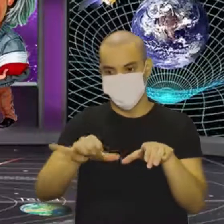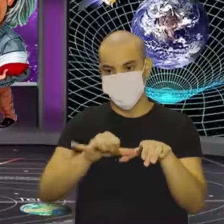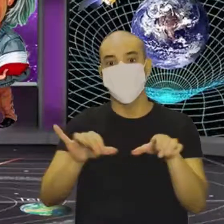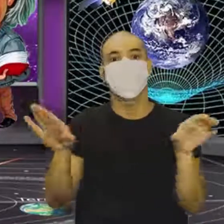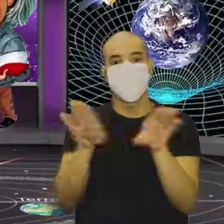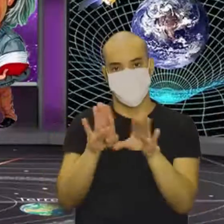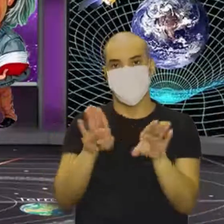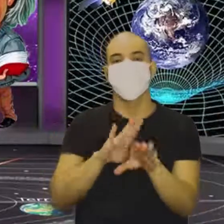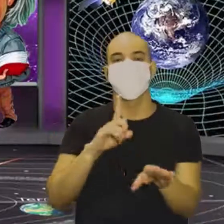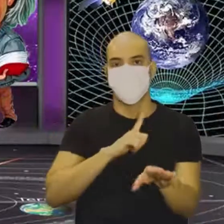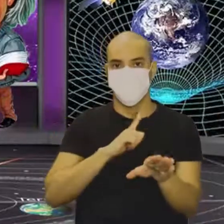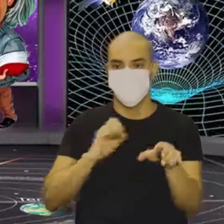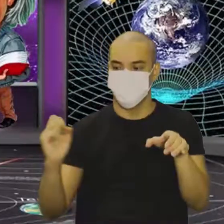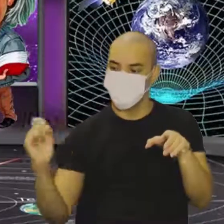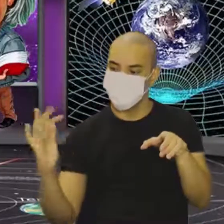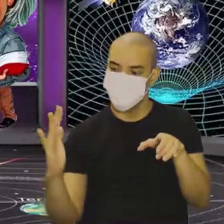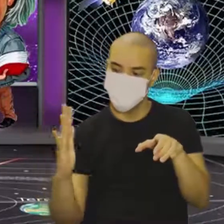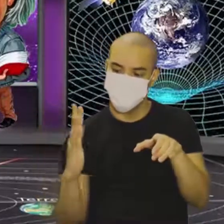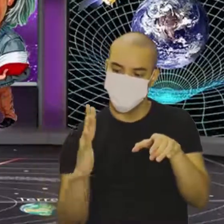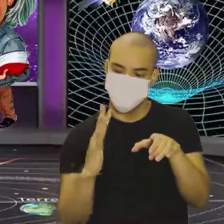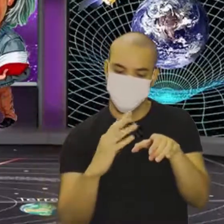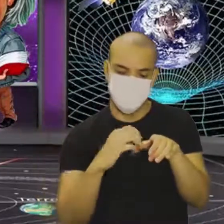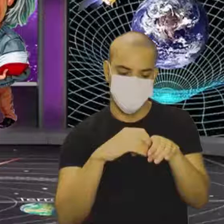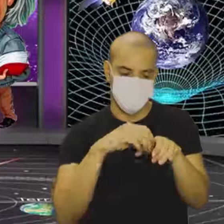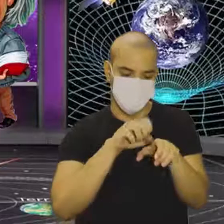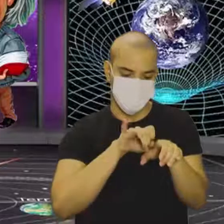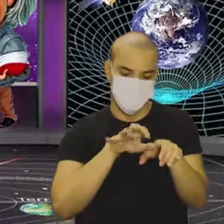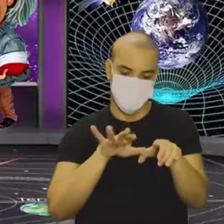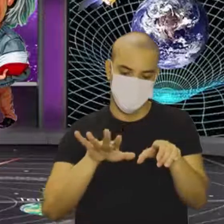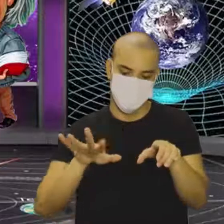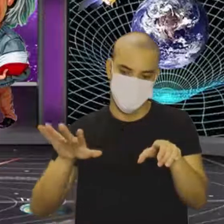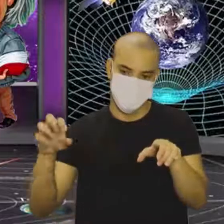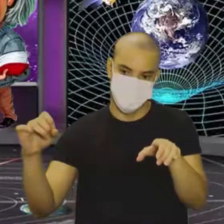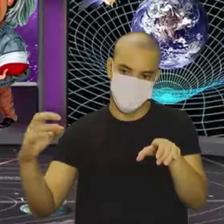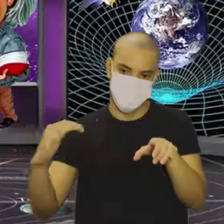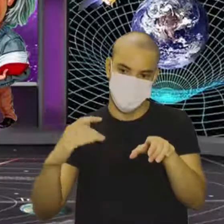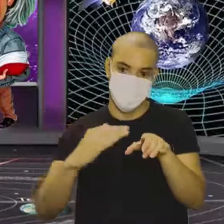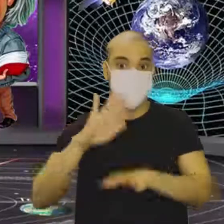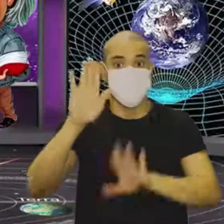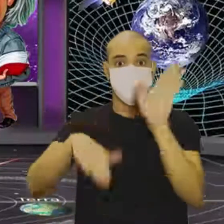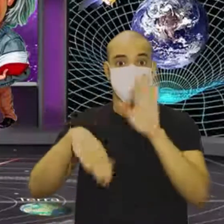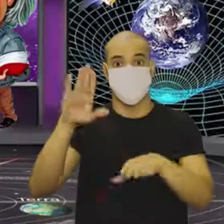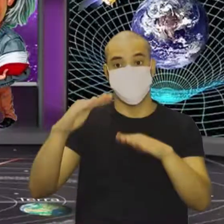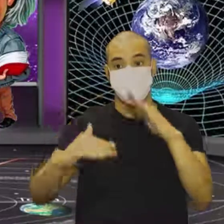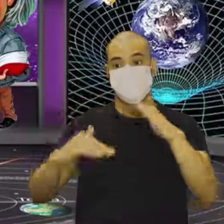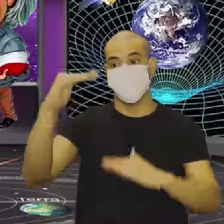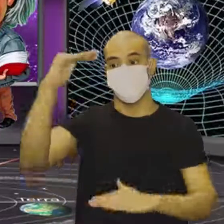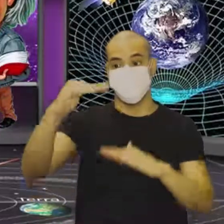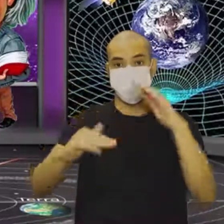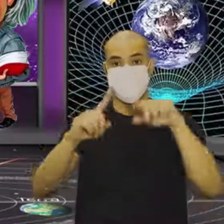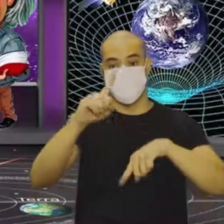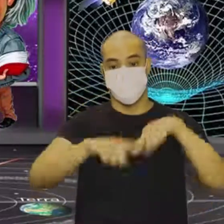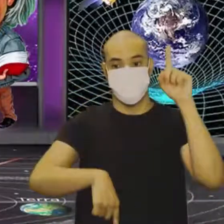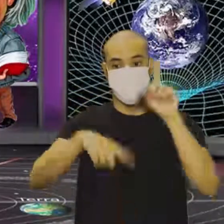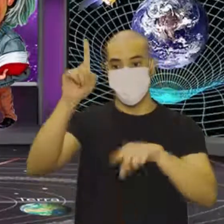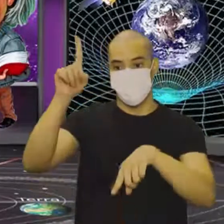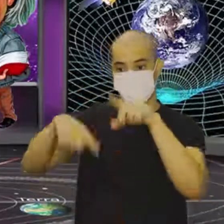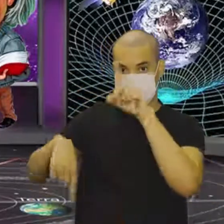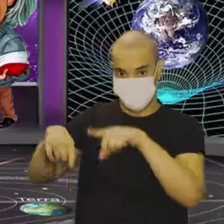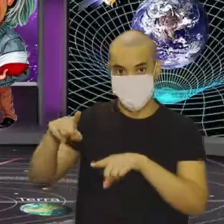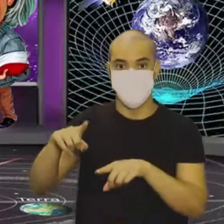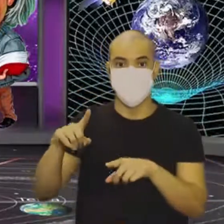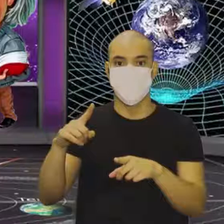um fluxo, tá? E esse fluxo, ele pode ser maior ou ele pode ser menor, dependendo das condições, né? Que